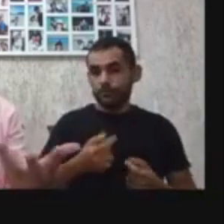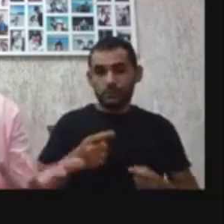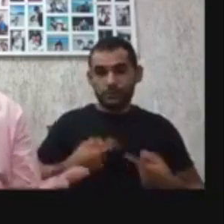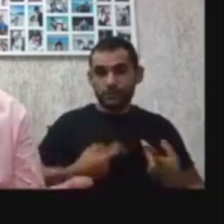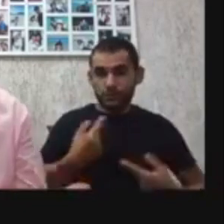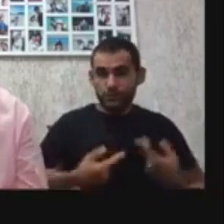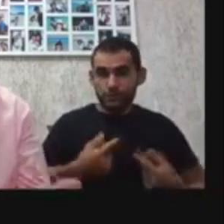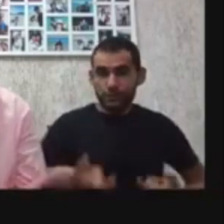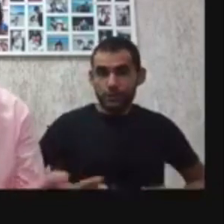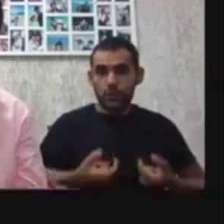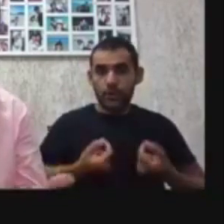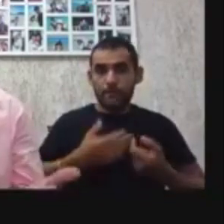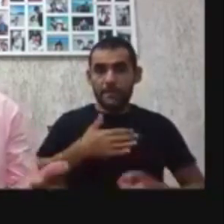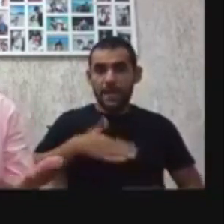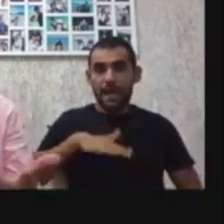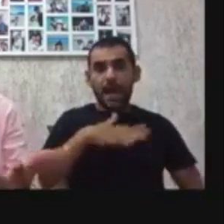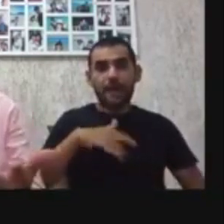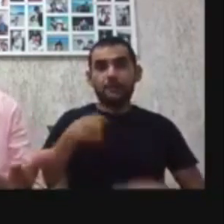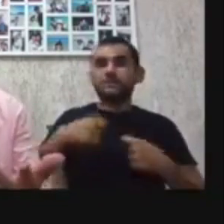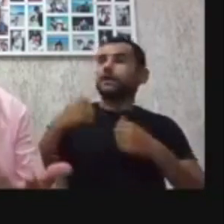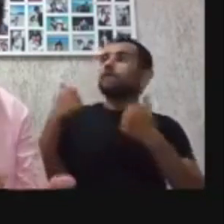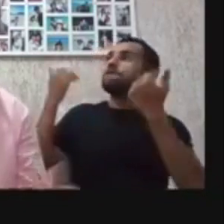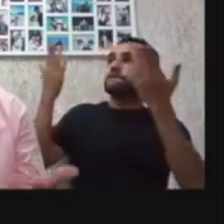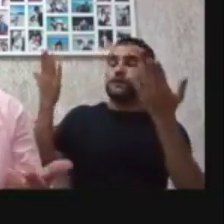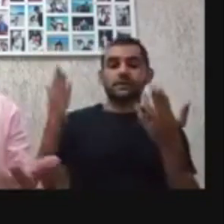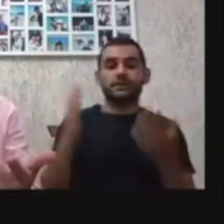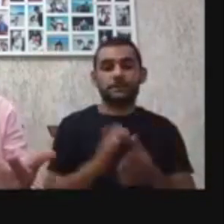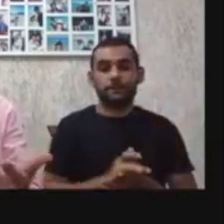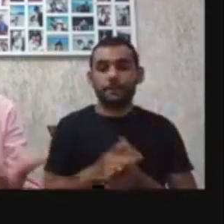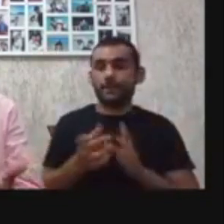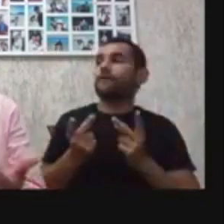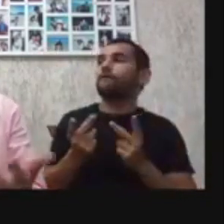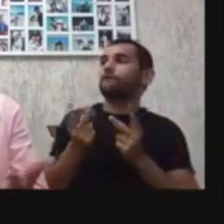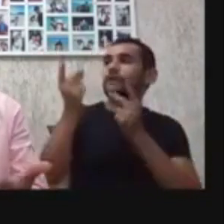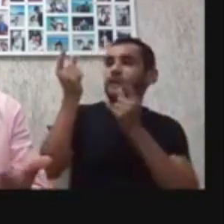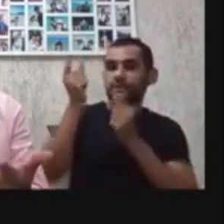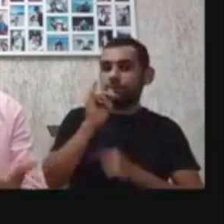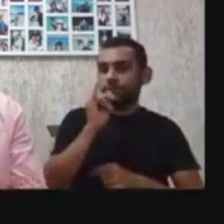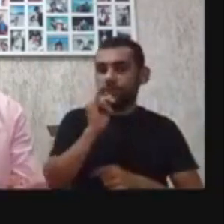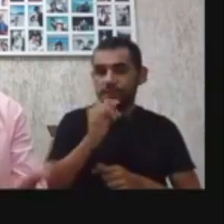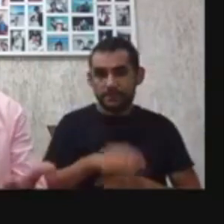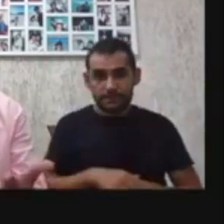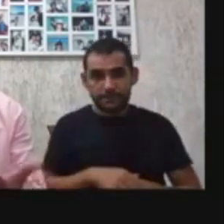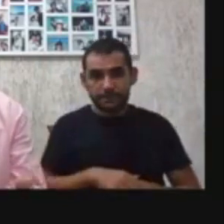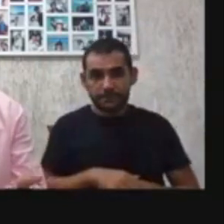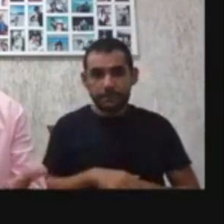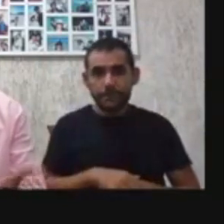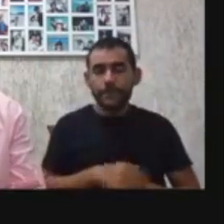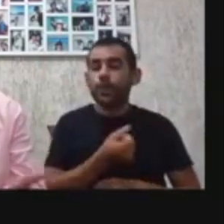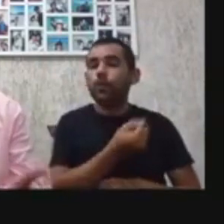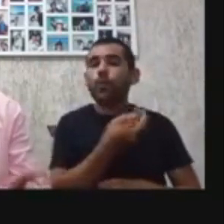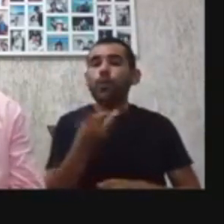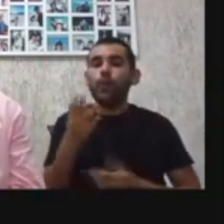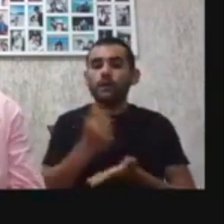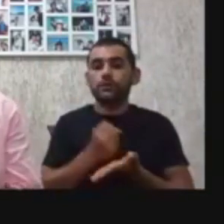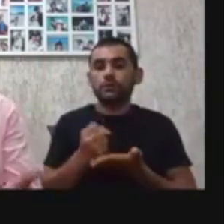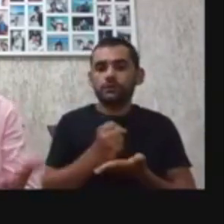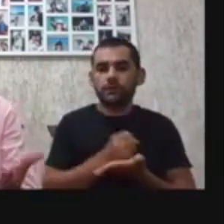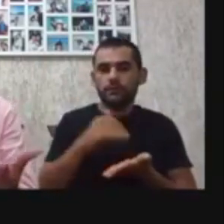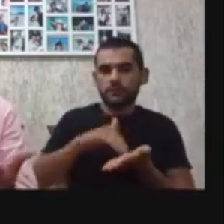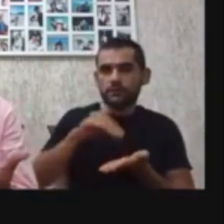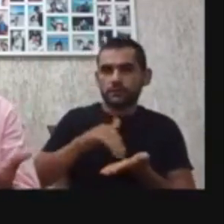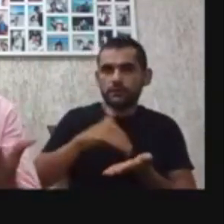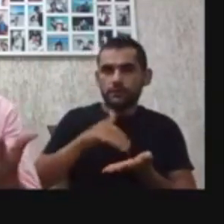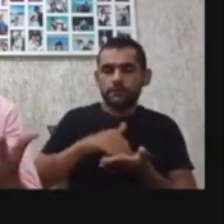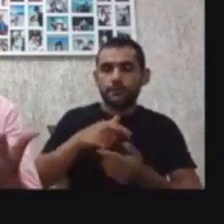você tem um exemplo que é a minha área, tem que buscar fora, a pessoa tem que viajar. Quantos contratos que a Secretaria Municipal de Saúde, através